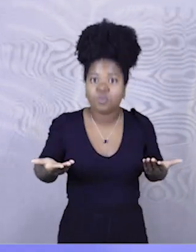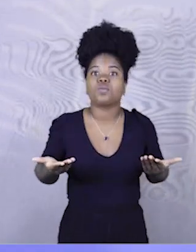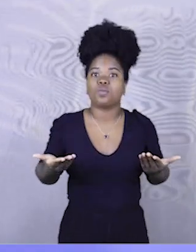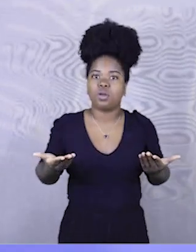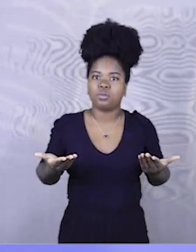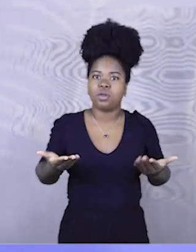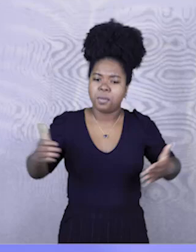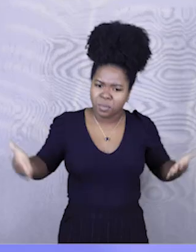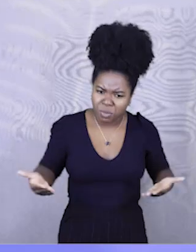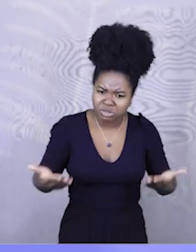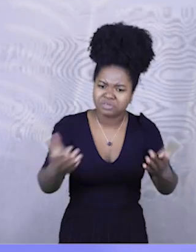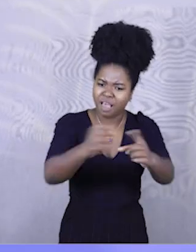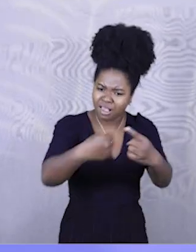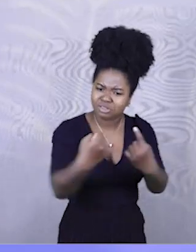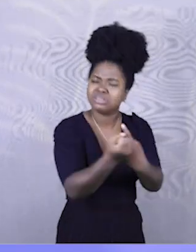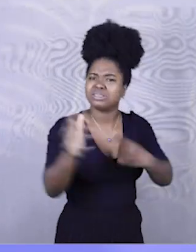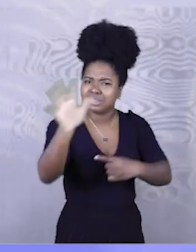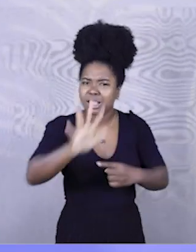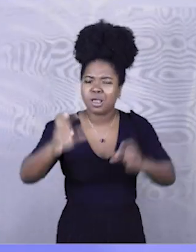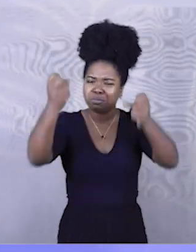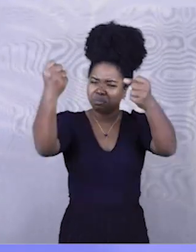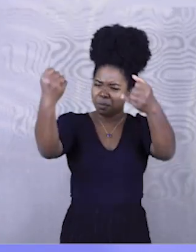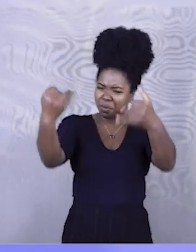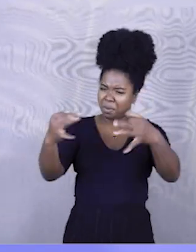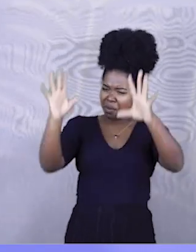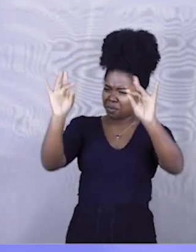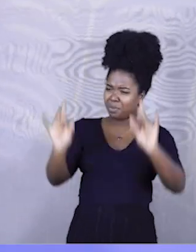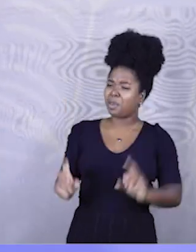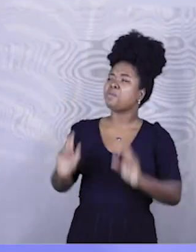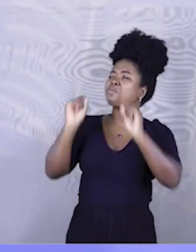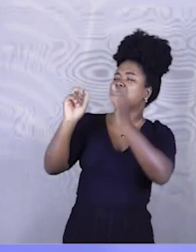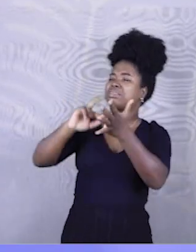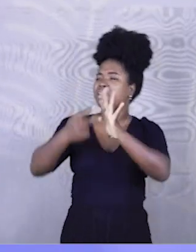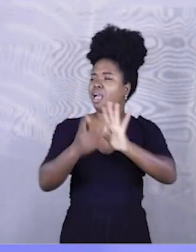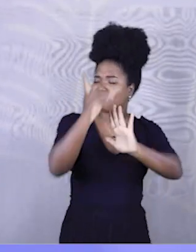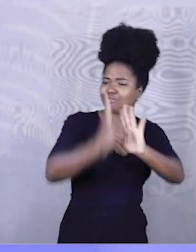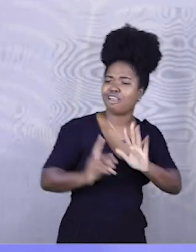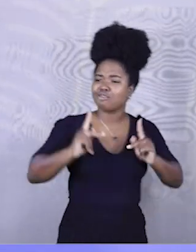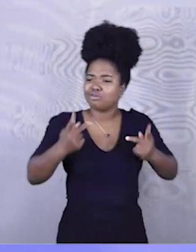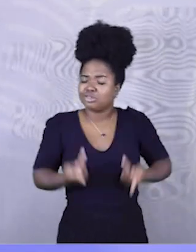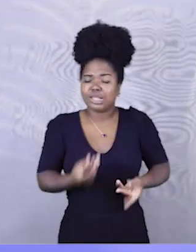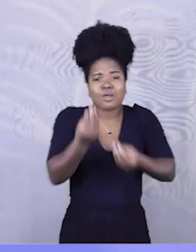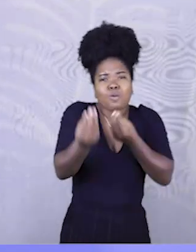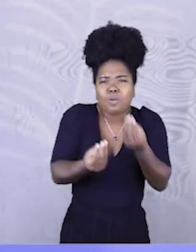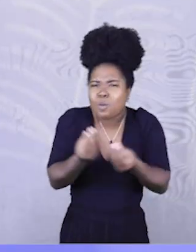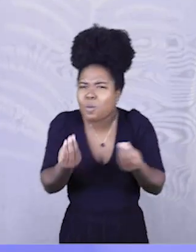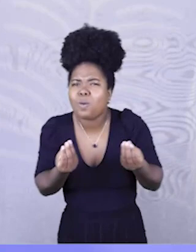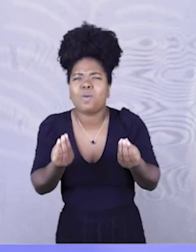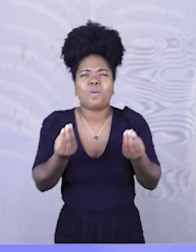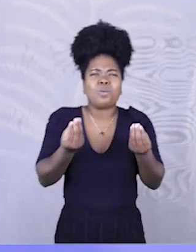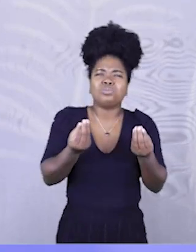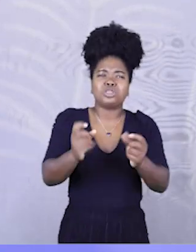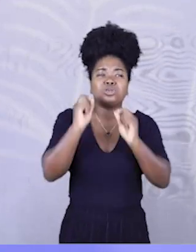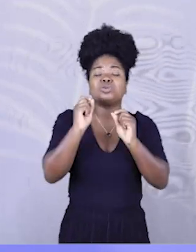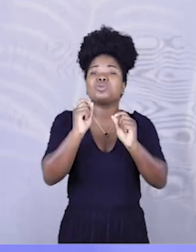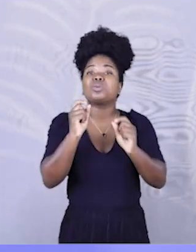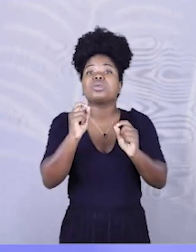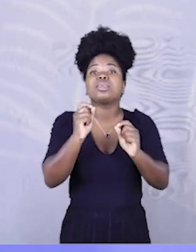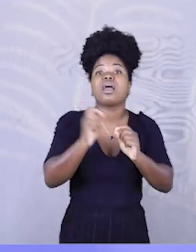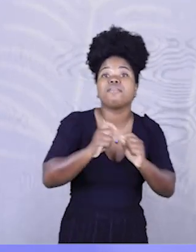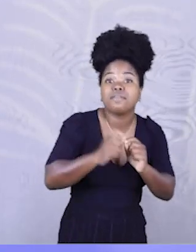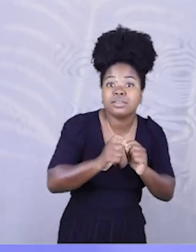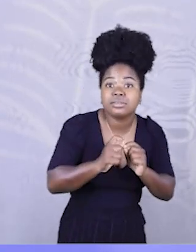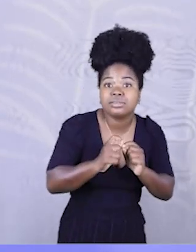a sociedade em geral, com esclarecimentos acerca do que são direitos humanos, como acessá-los e o que fazer em caso de